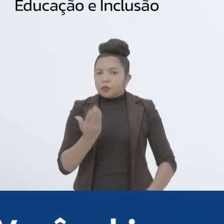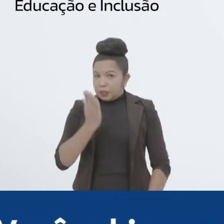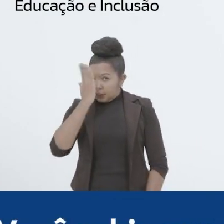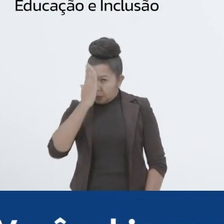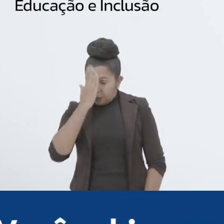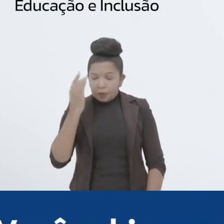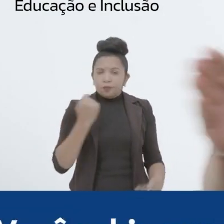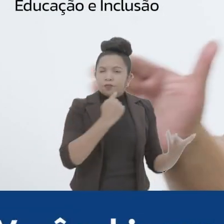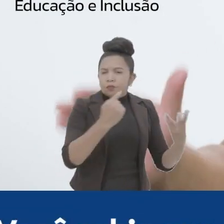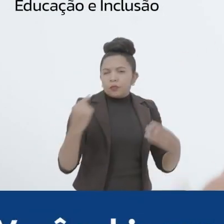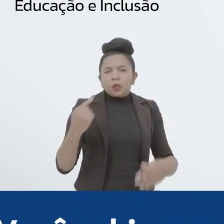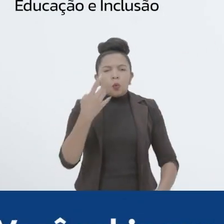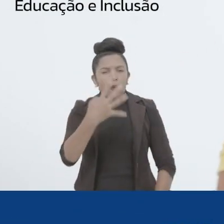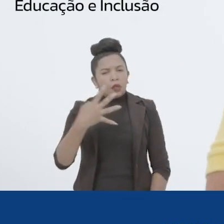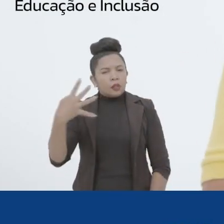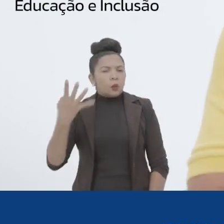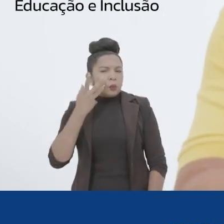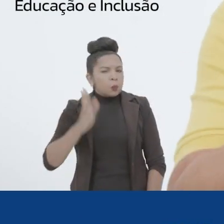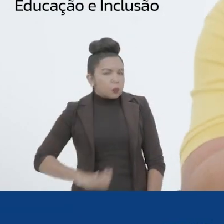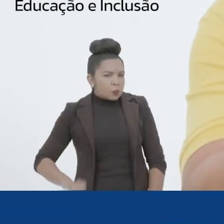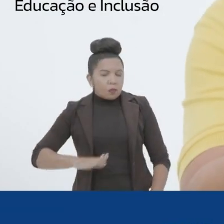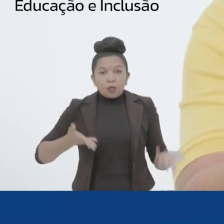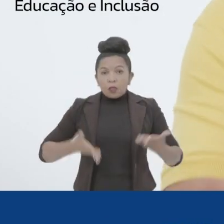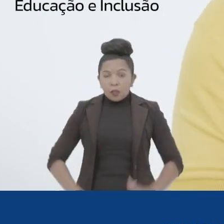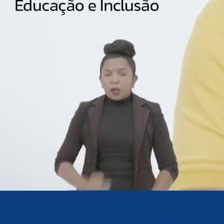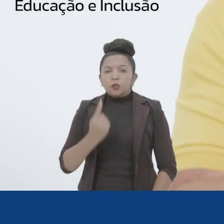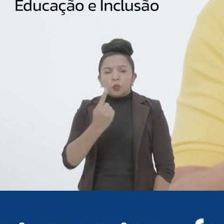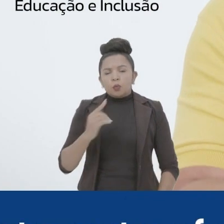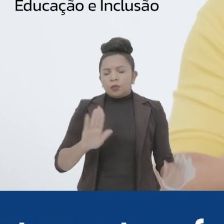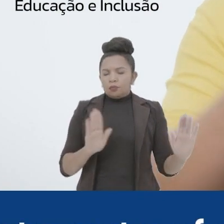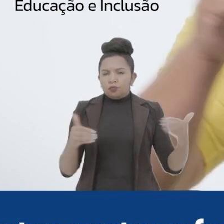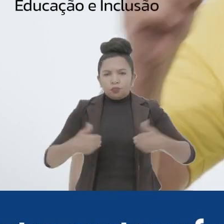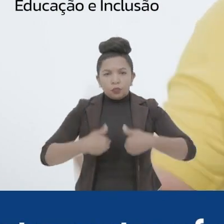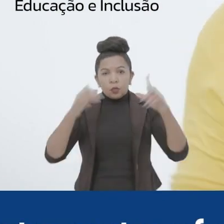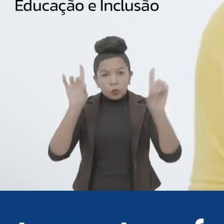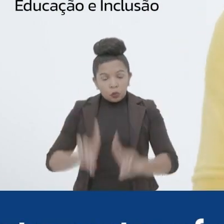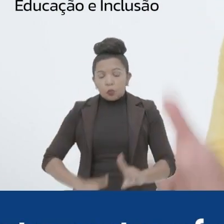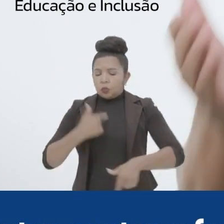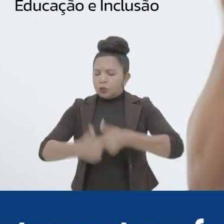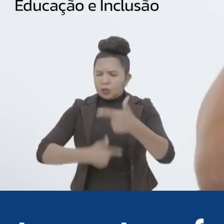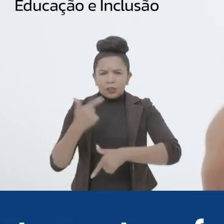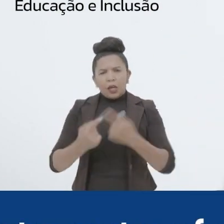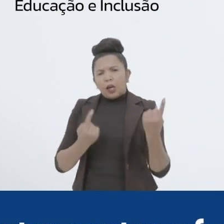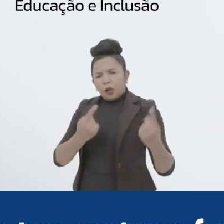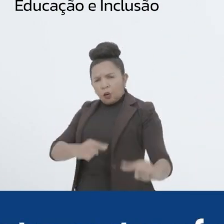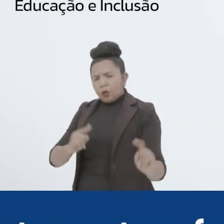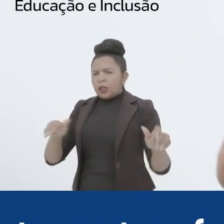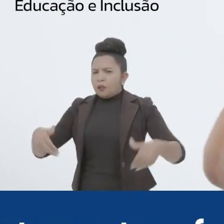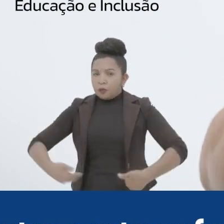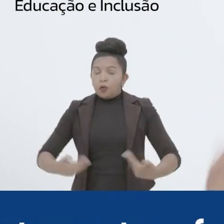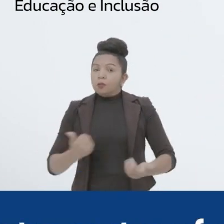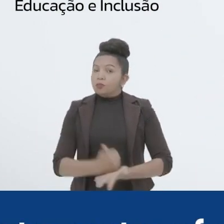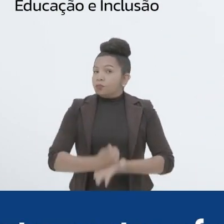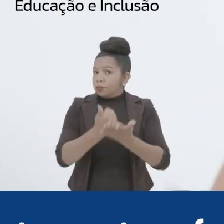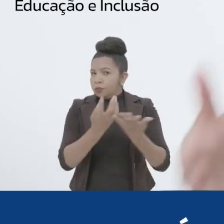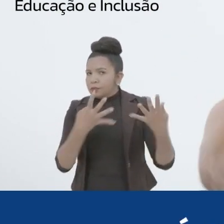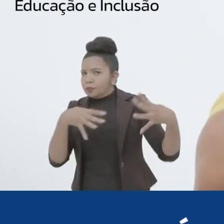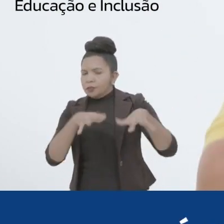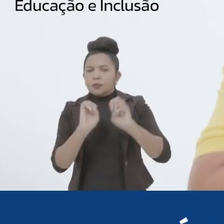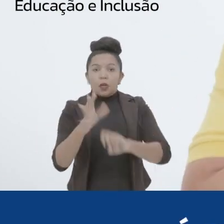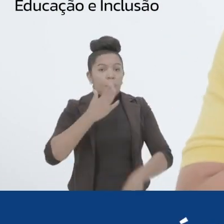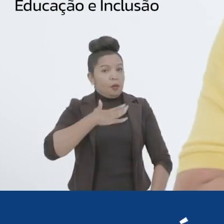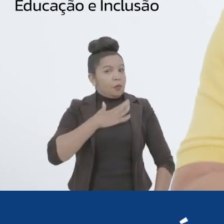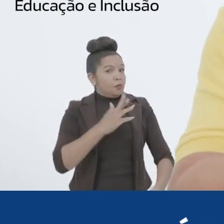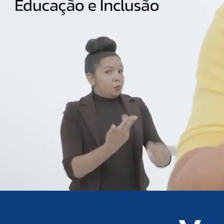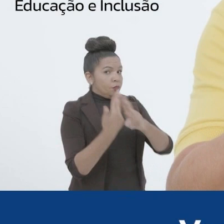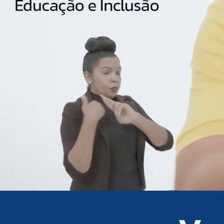que a cada 44 crianças que nascem, uma é autista? Lutar contra a fome e a favor da educação e inclusão é a minha